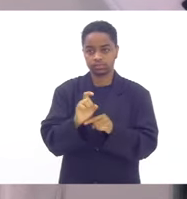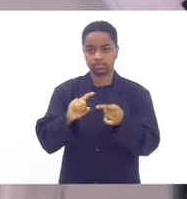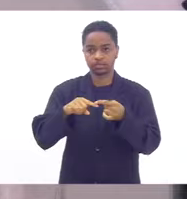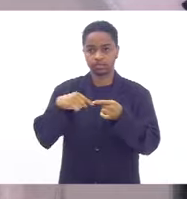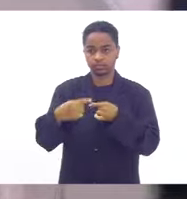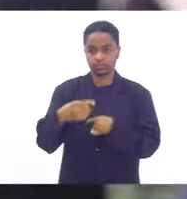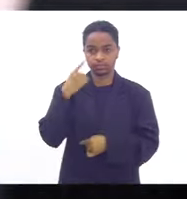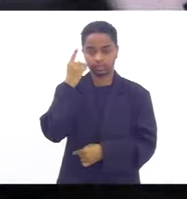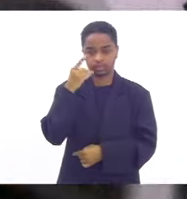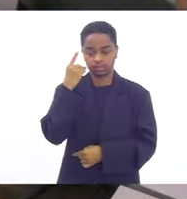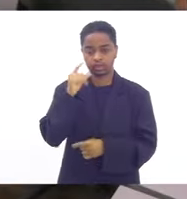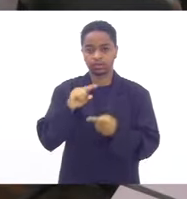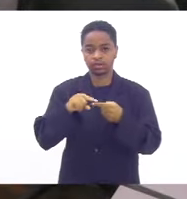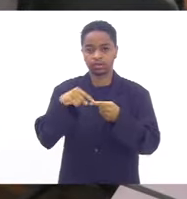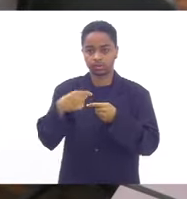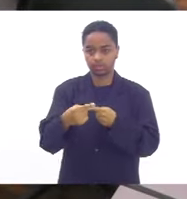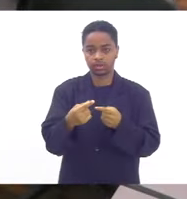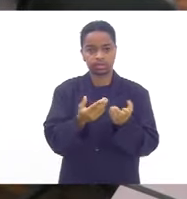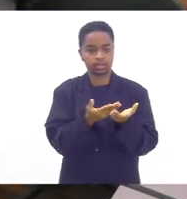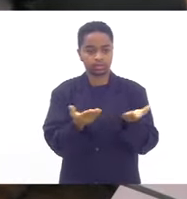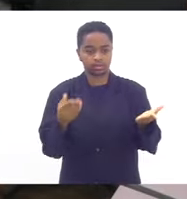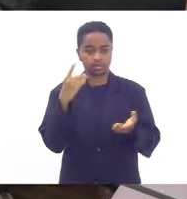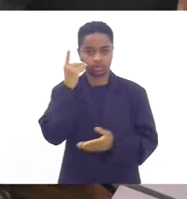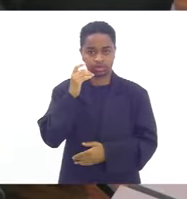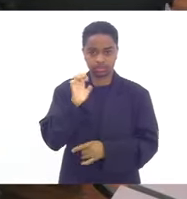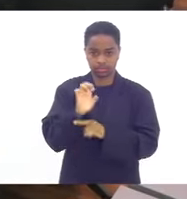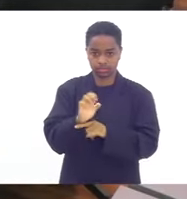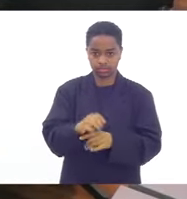Leal e, na sequência, para os deputados presentes.